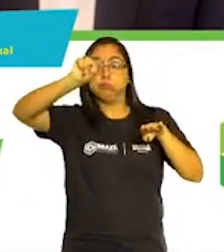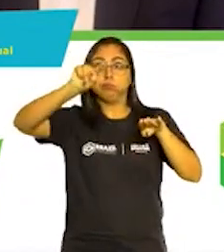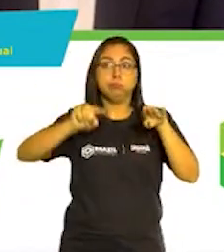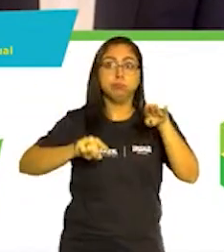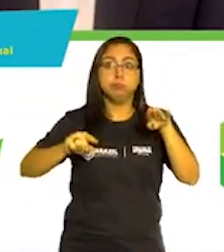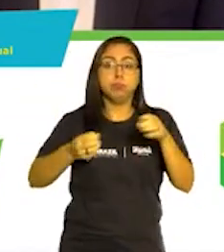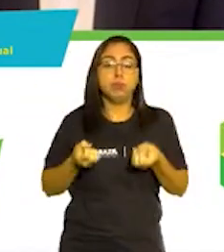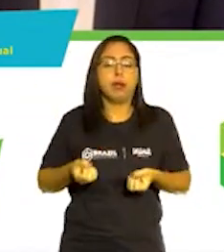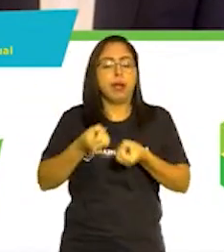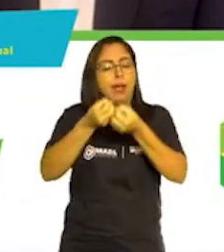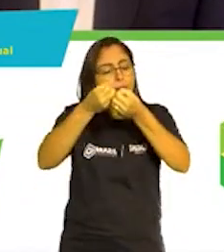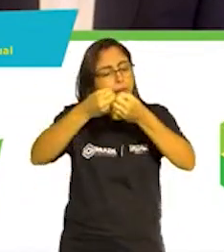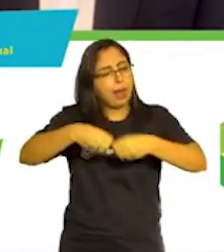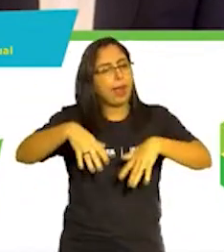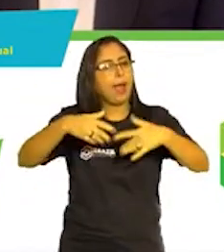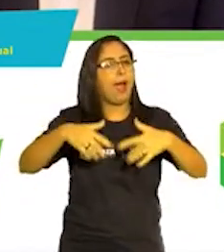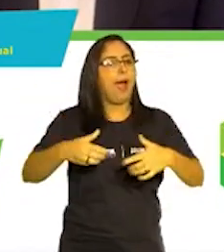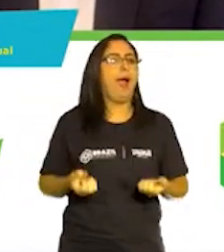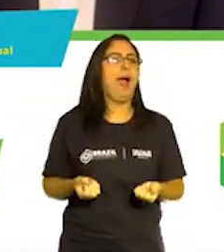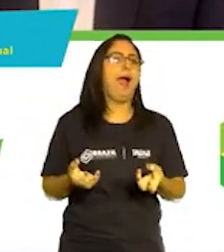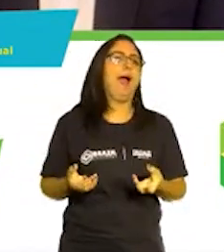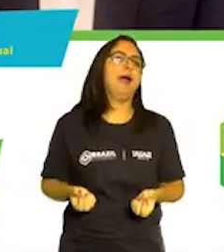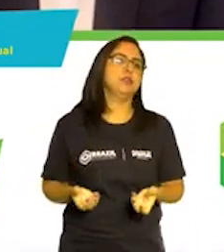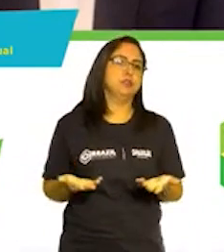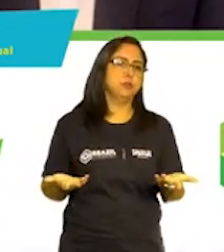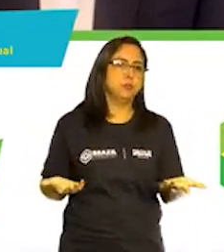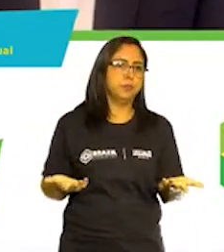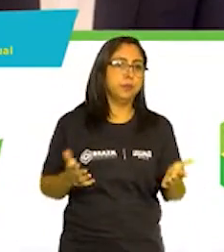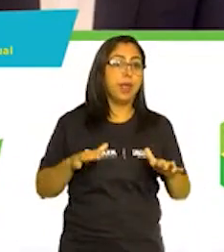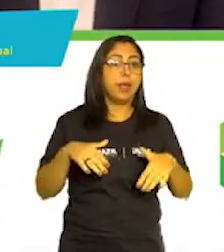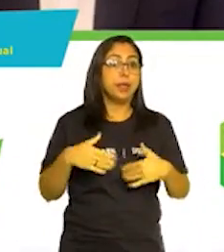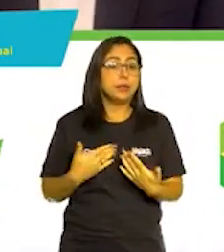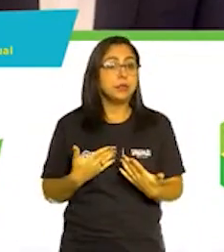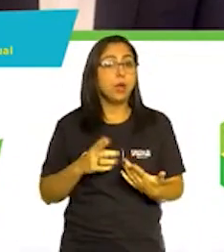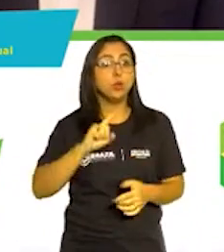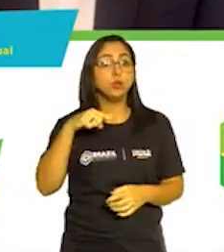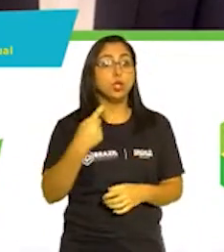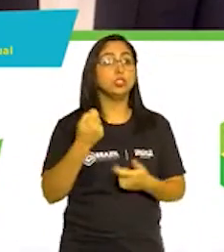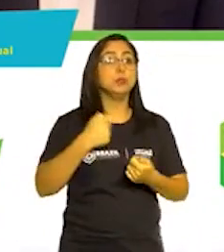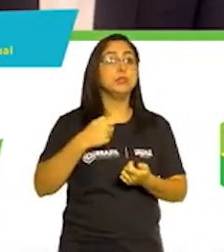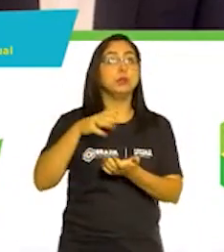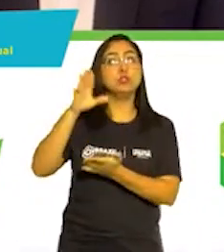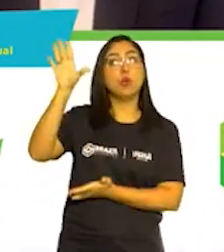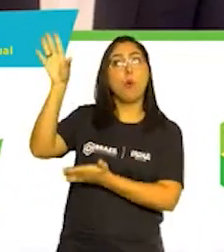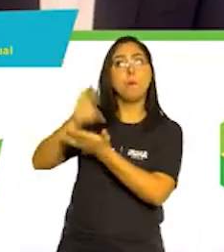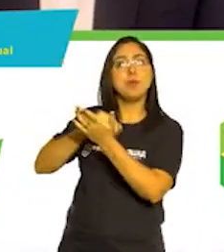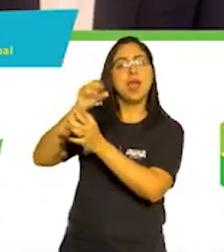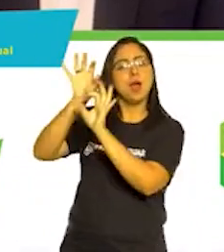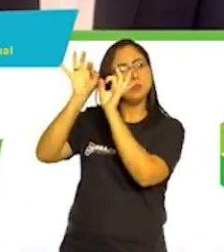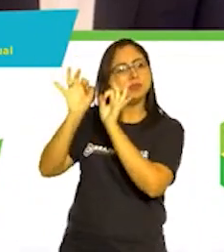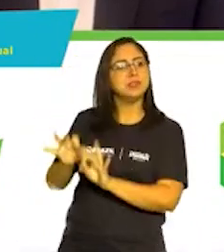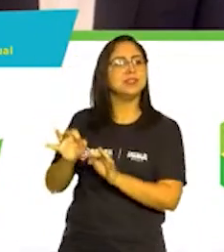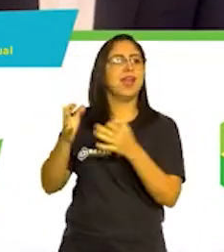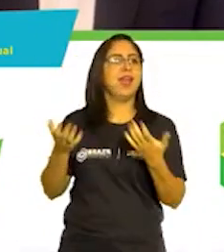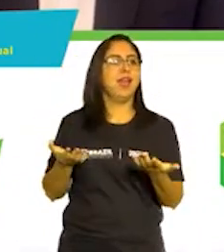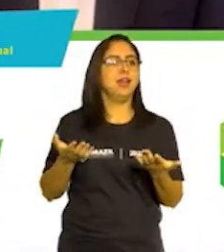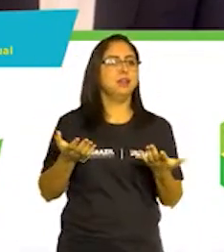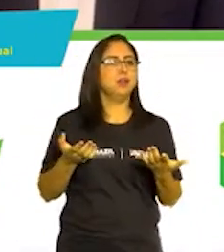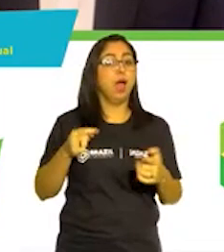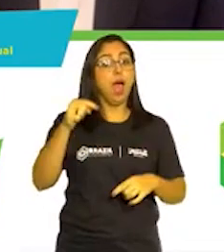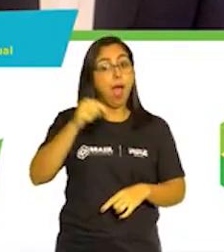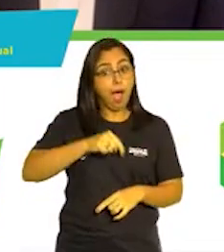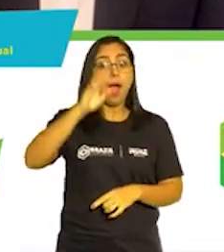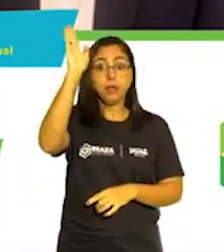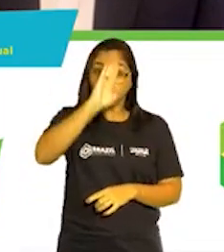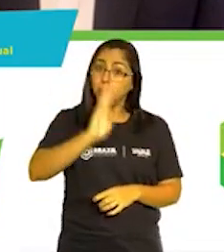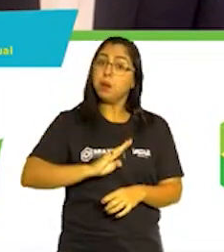quando o PB fala, o Brasil tem mania de ficar inventando, vamos copiar o que deu certo. Vamos copiar o que deu certo. Então, assim... Aqui mesmo, né? É